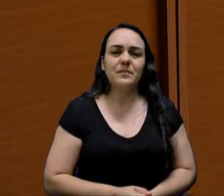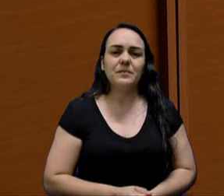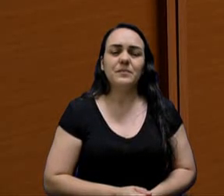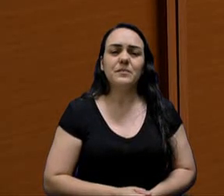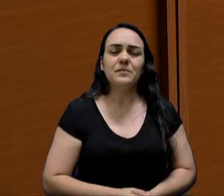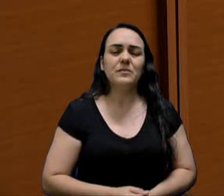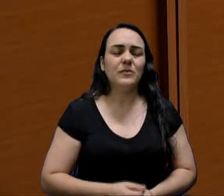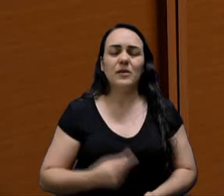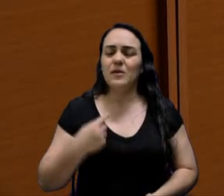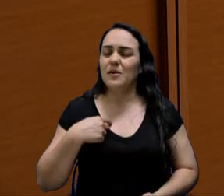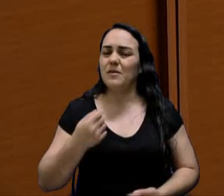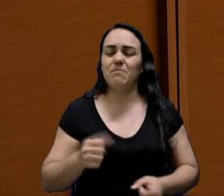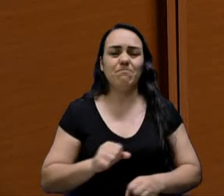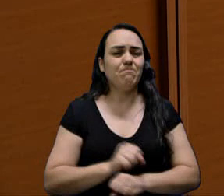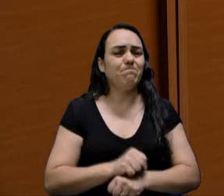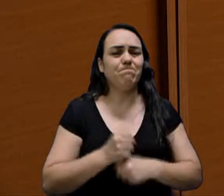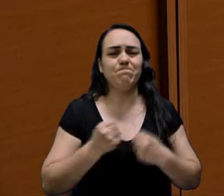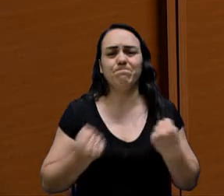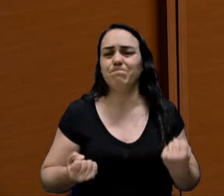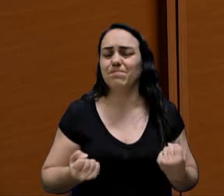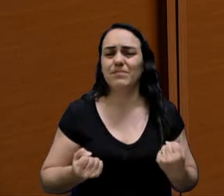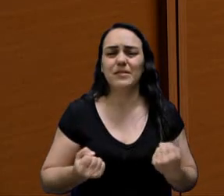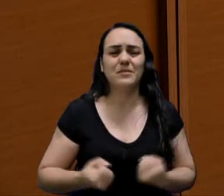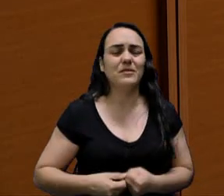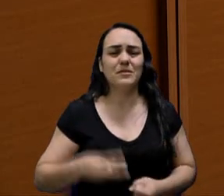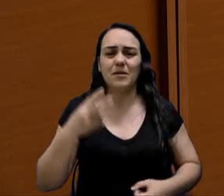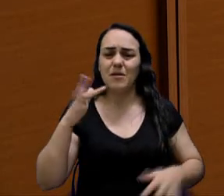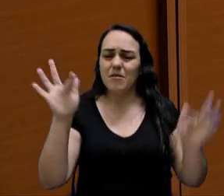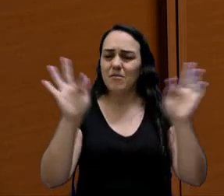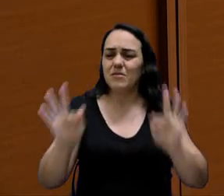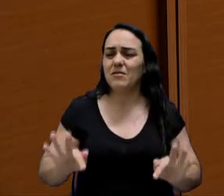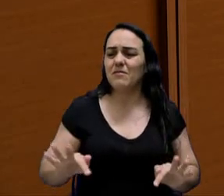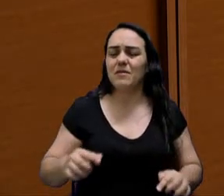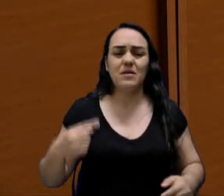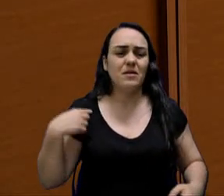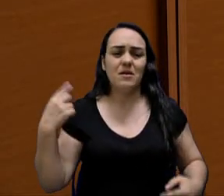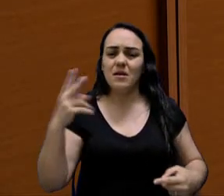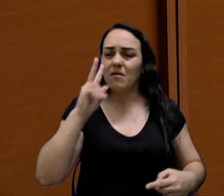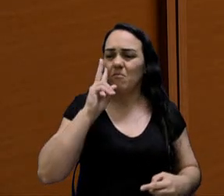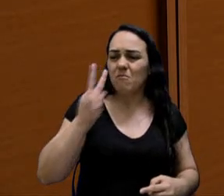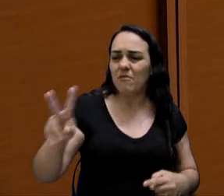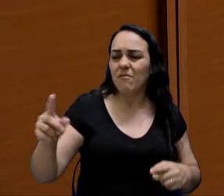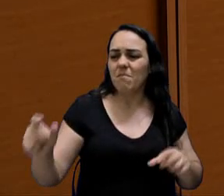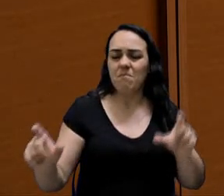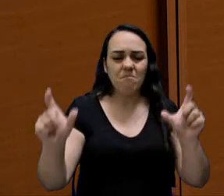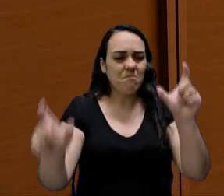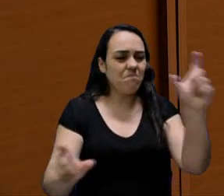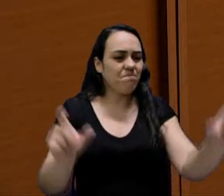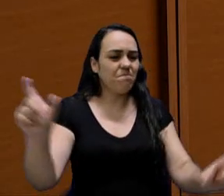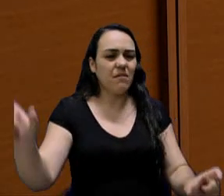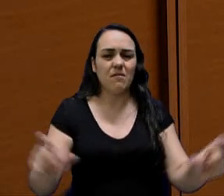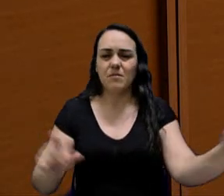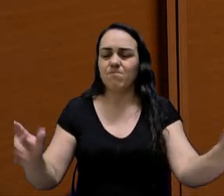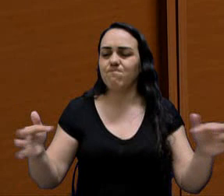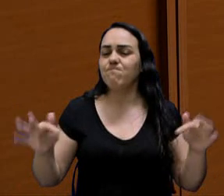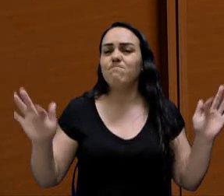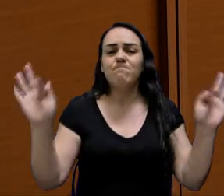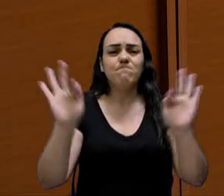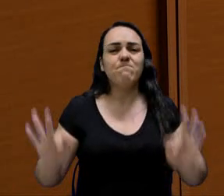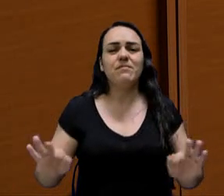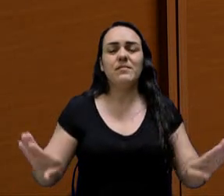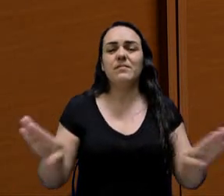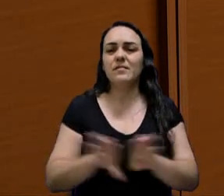É impossível ser feliz sem que as pessoas ao meu redor se sintam bem e estejam felizes e com saúde.